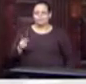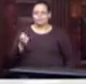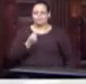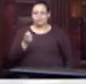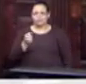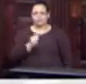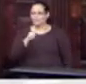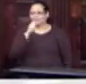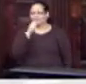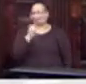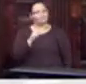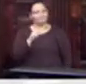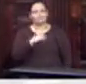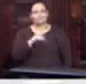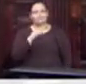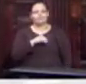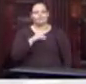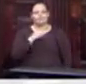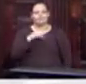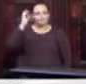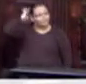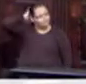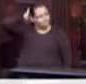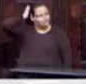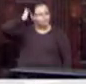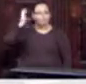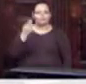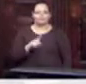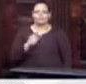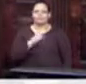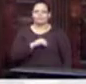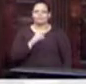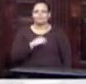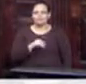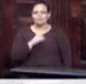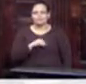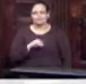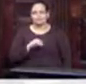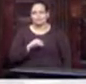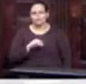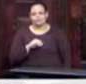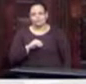sem receber os seus salários.